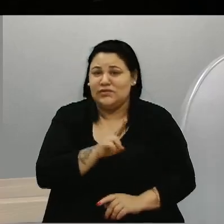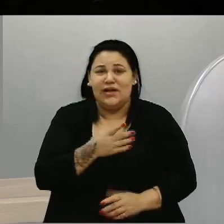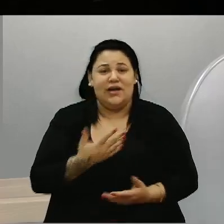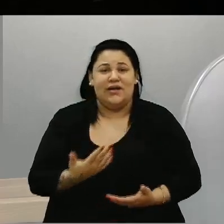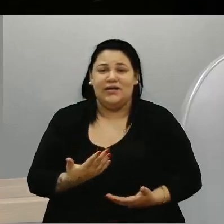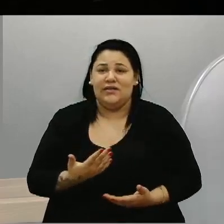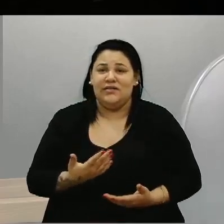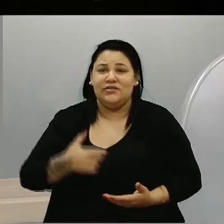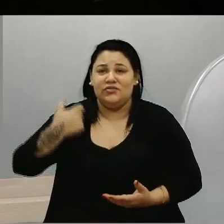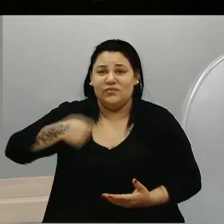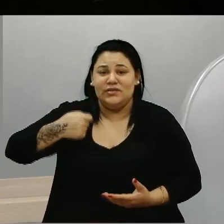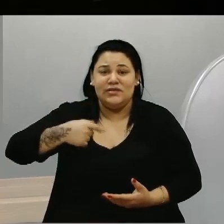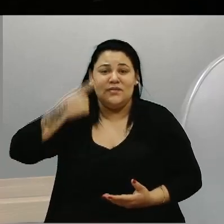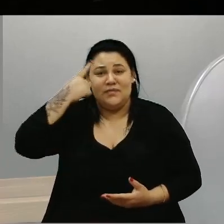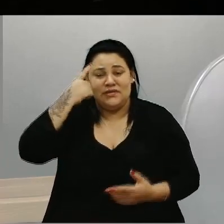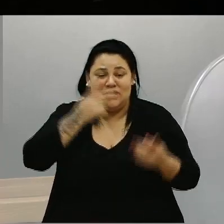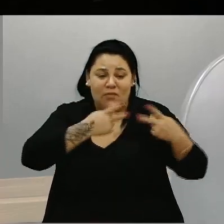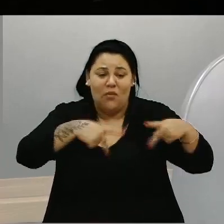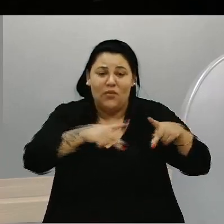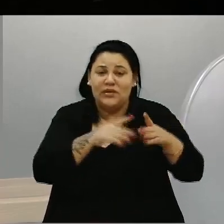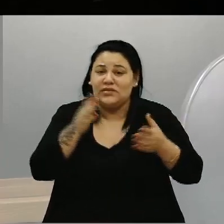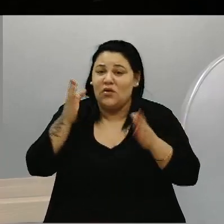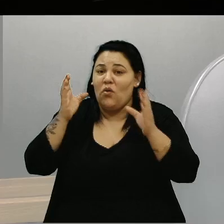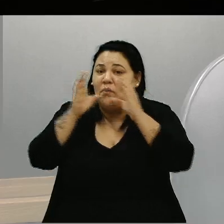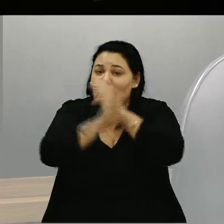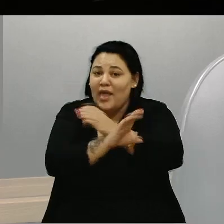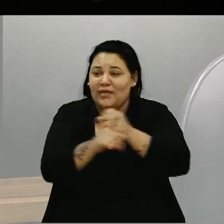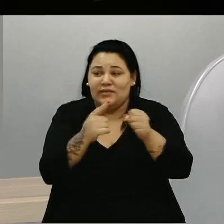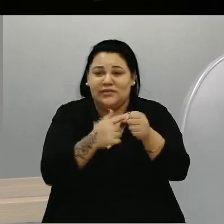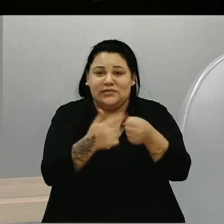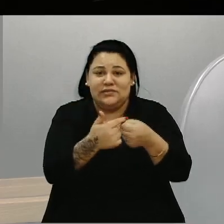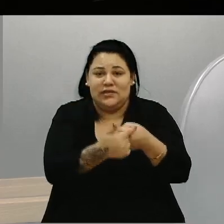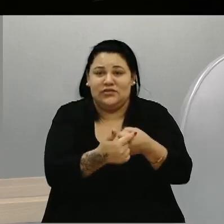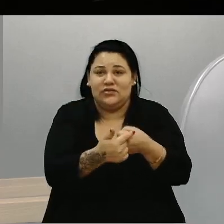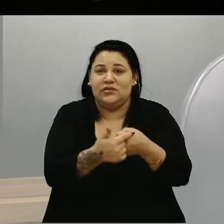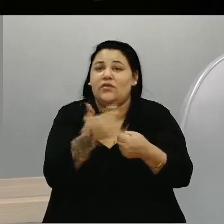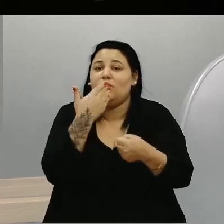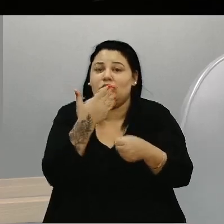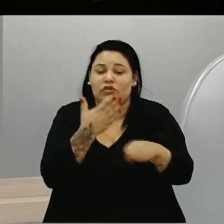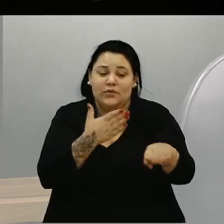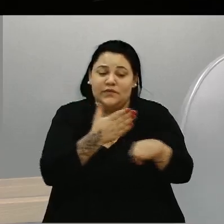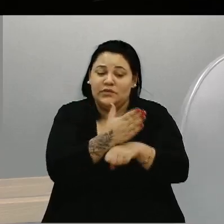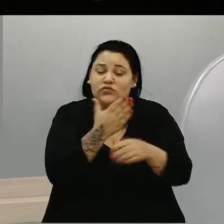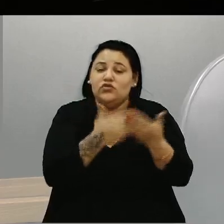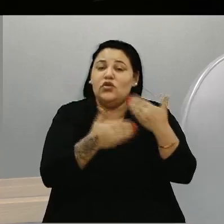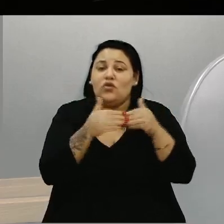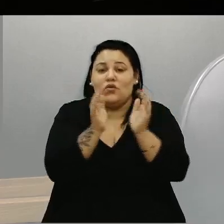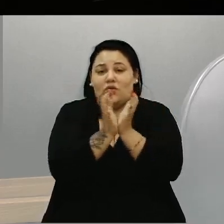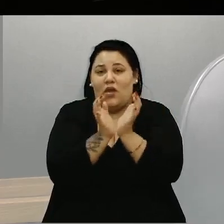que pensar na população inteira da cidade. Então, eu peço a aprovação dos colegas,